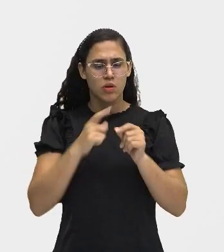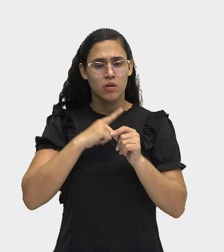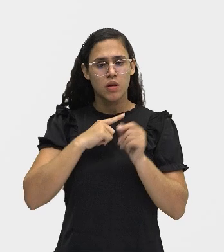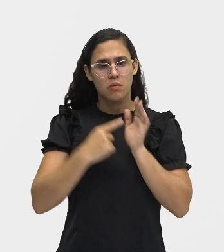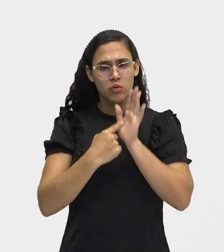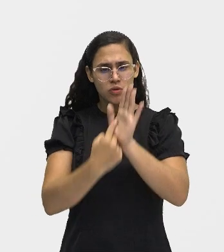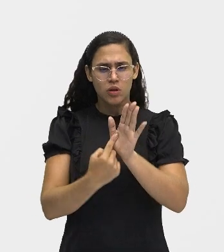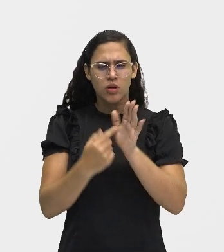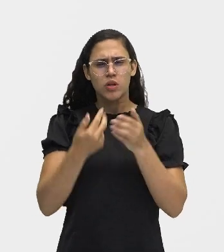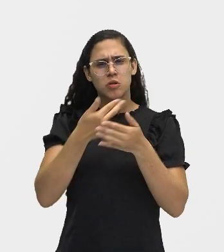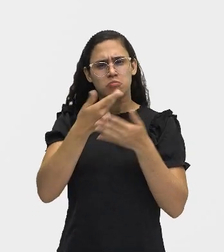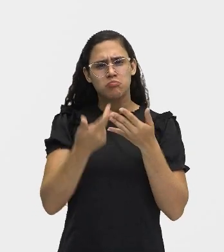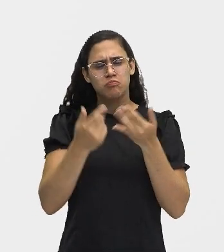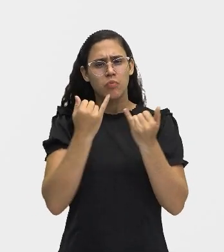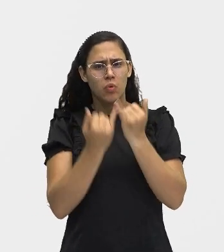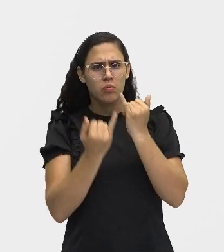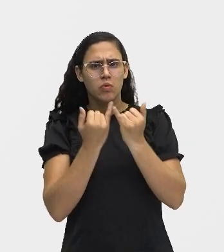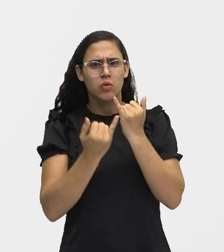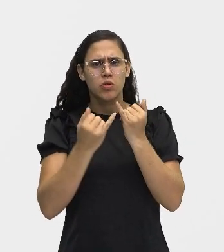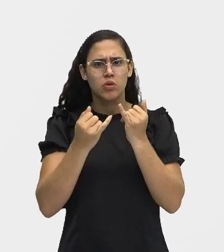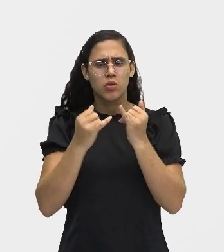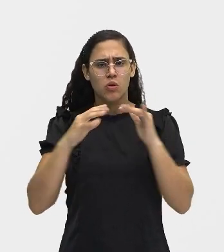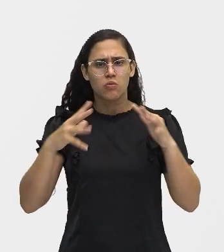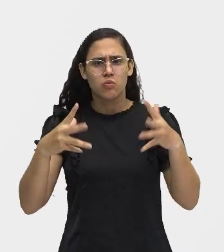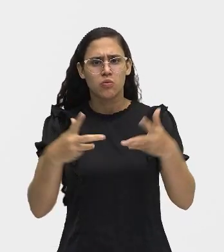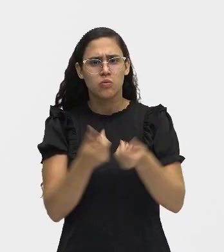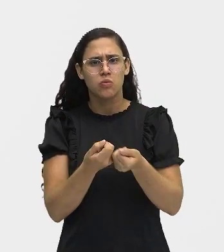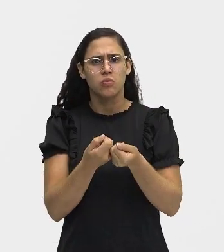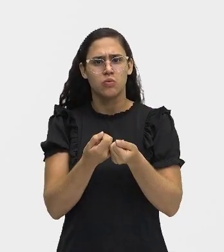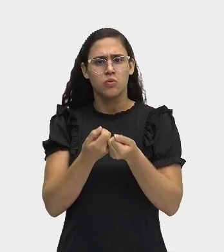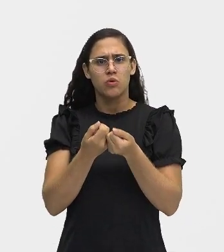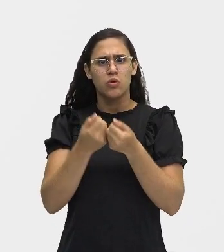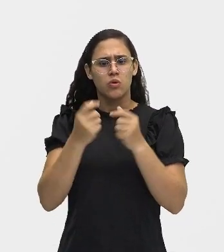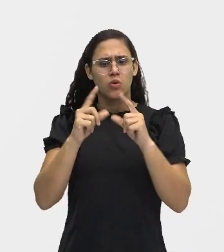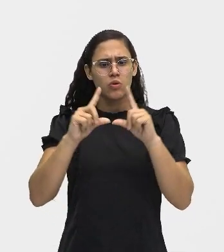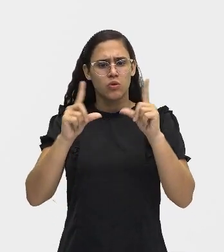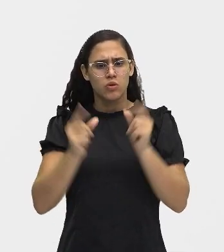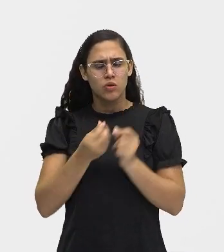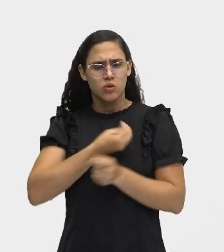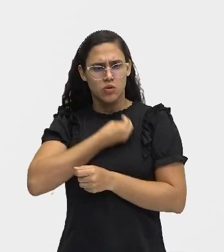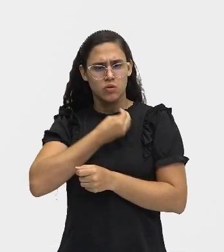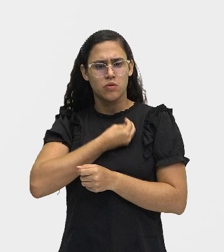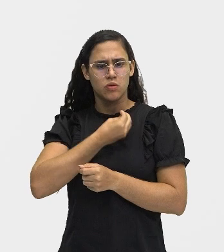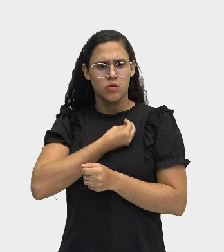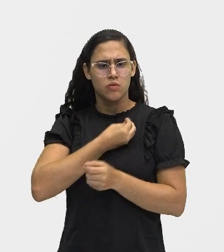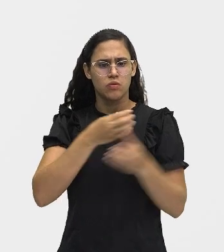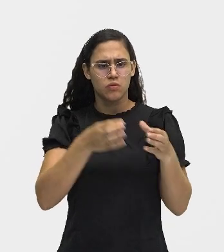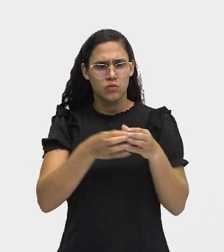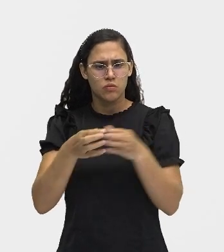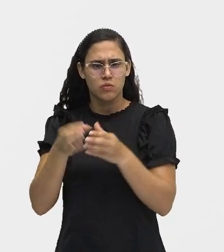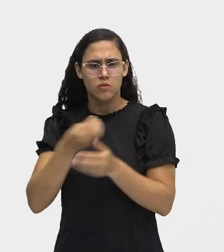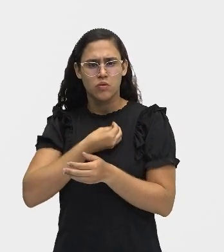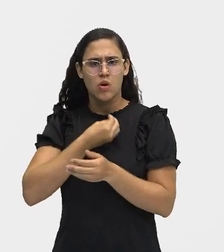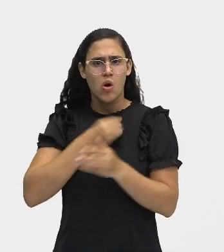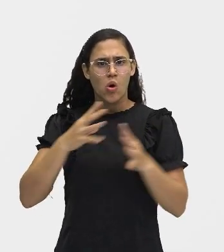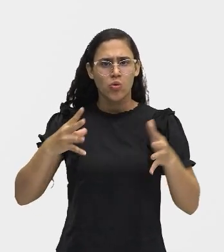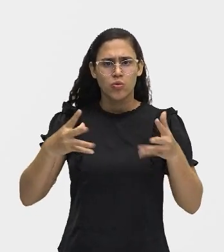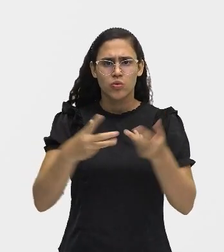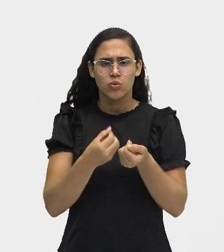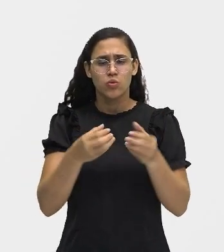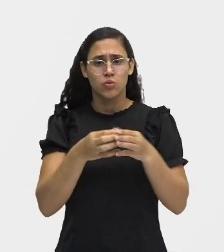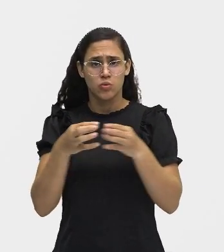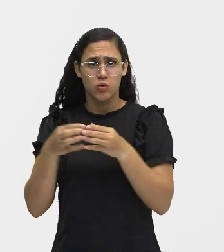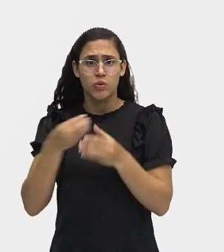semelhança entre todos os seres vivos, né? Então esse fato sugere que em algum ponto da história evolutiva todos os seres vivos